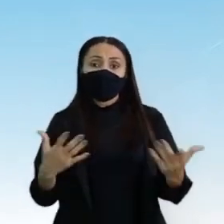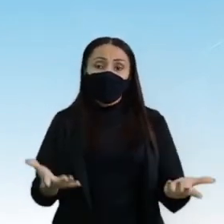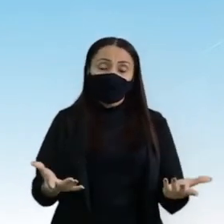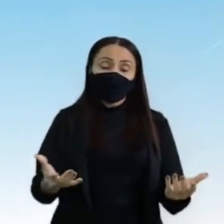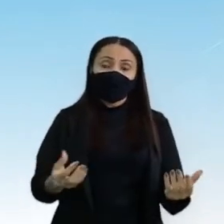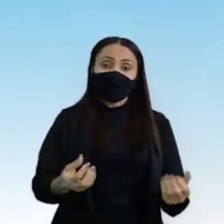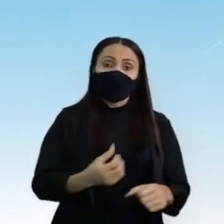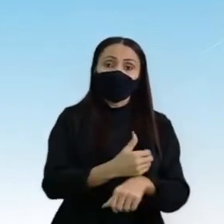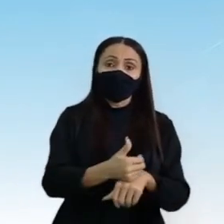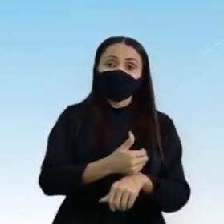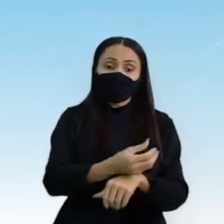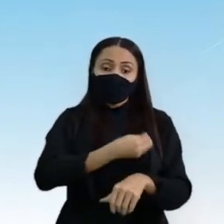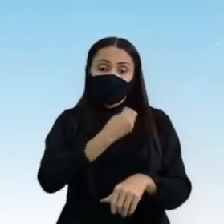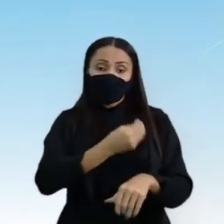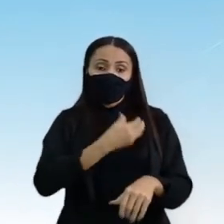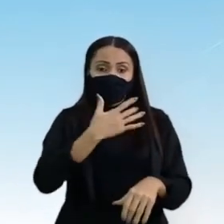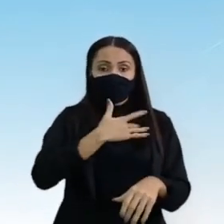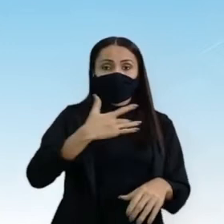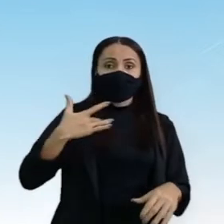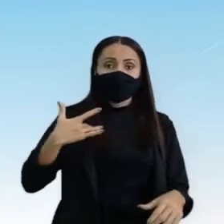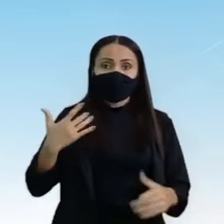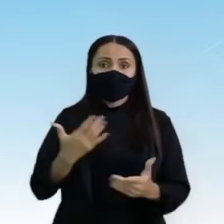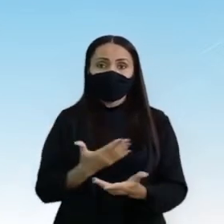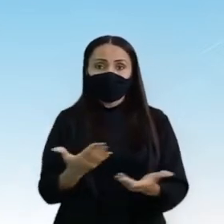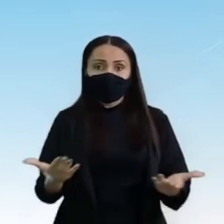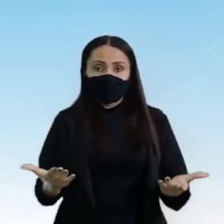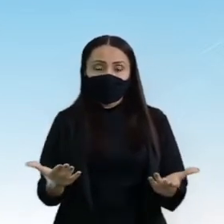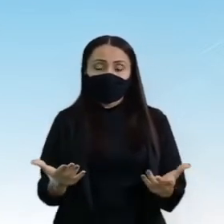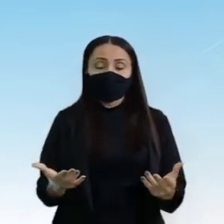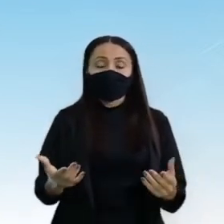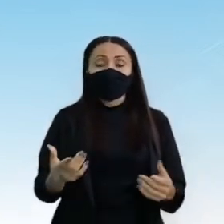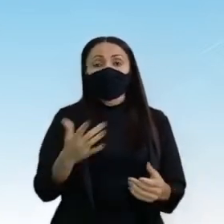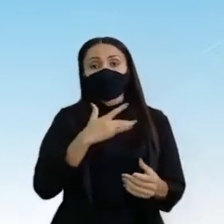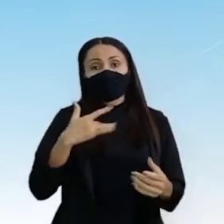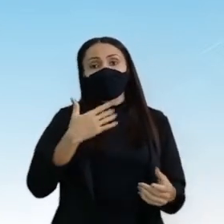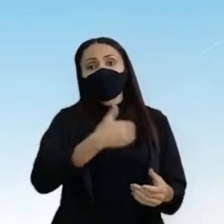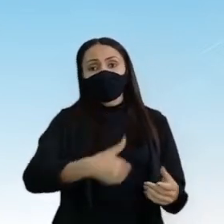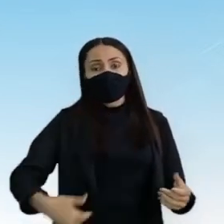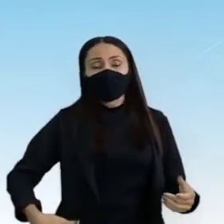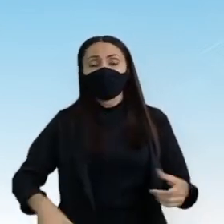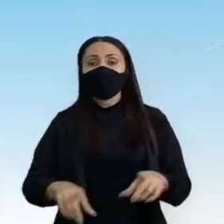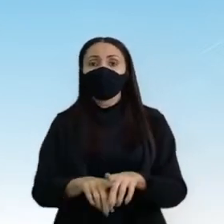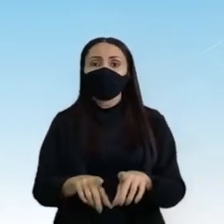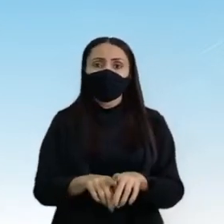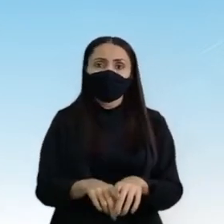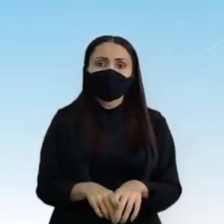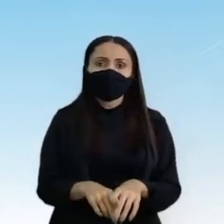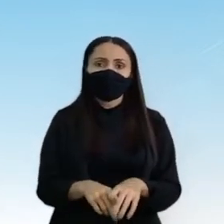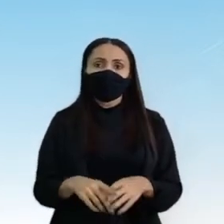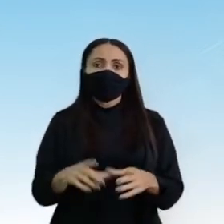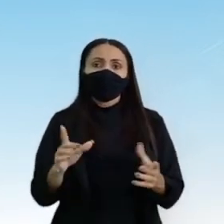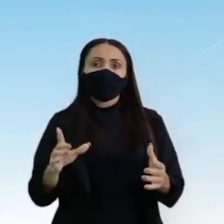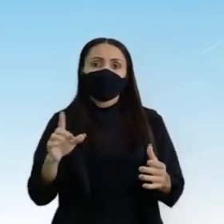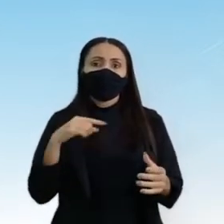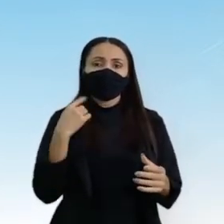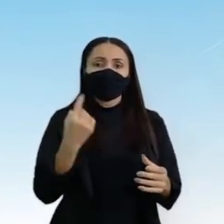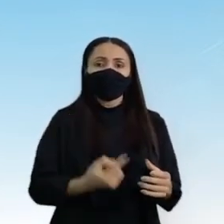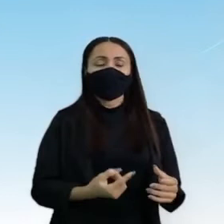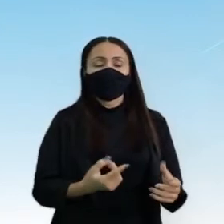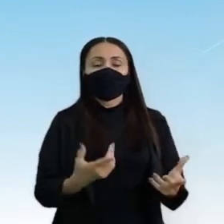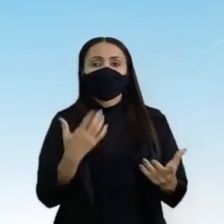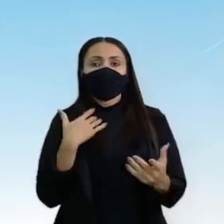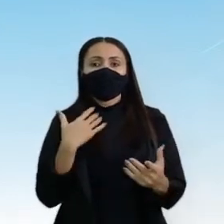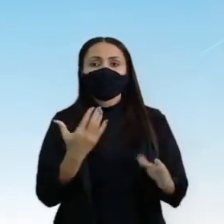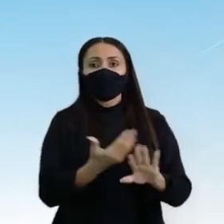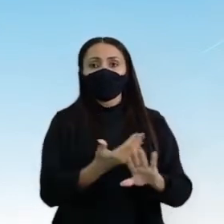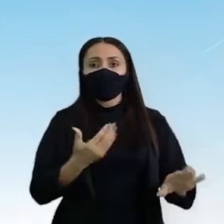qualidade de vida, é uma questão de saúde, né? Até de saúde pública mesmo, porque quanto mais a gente faz atividade, mais a gente está longe